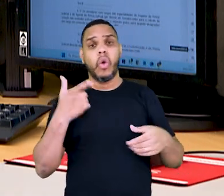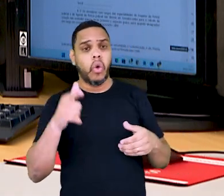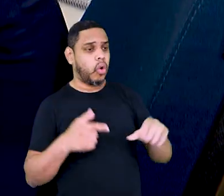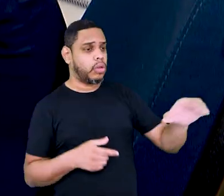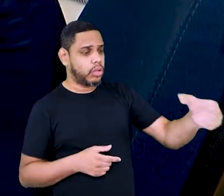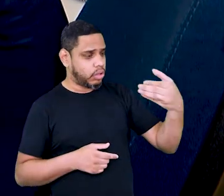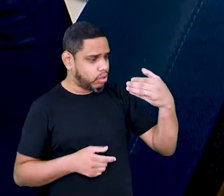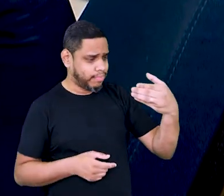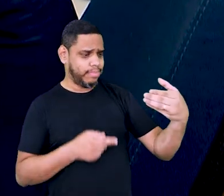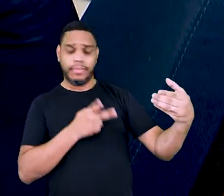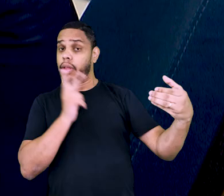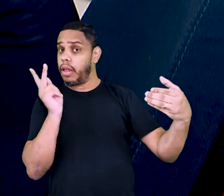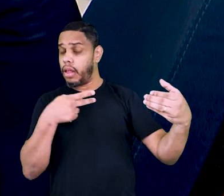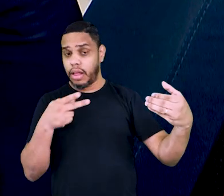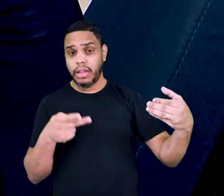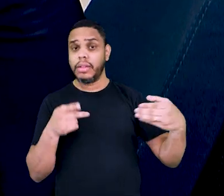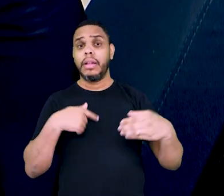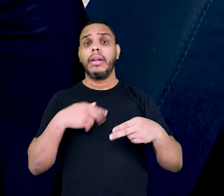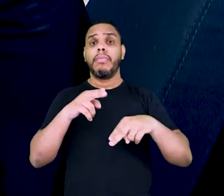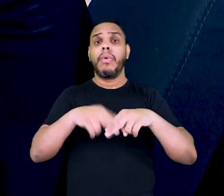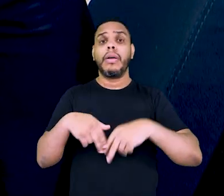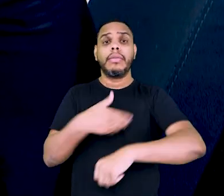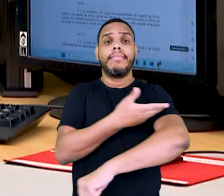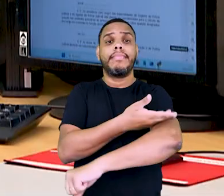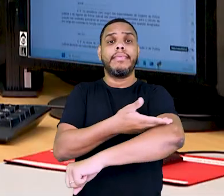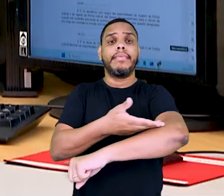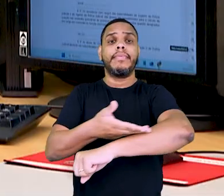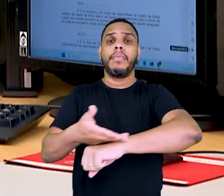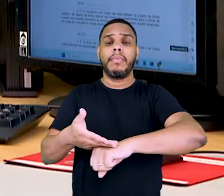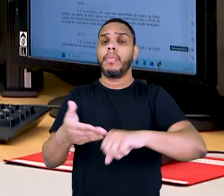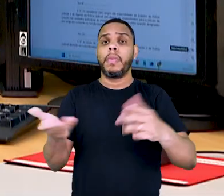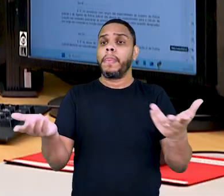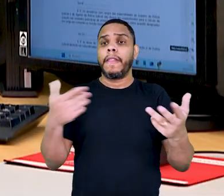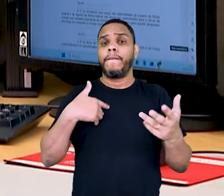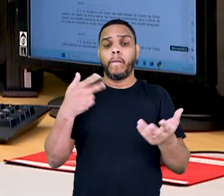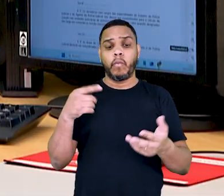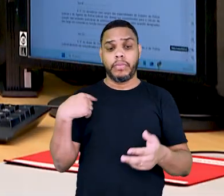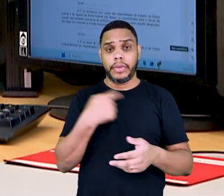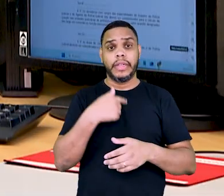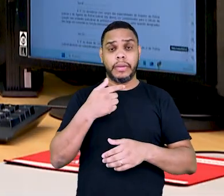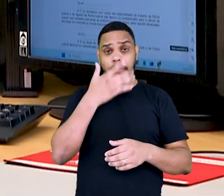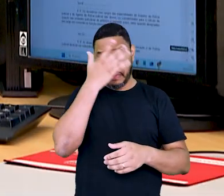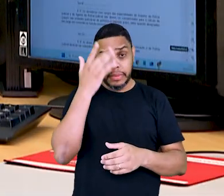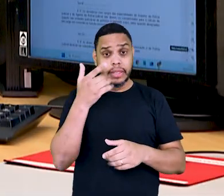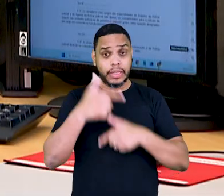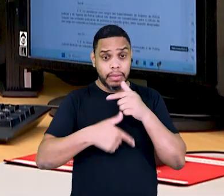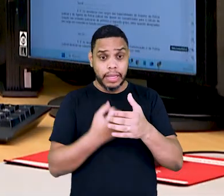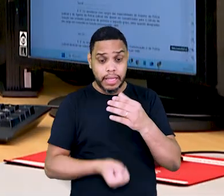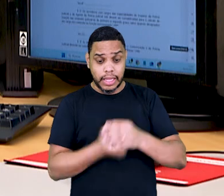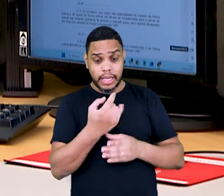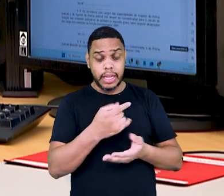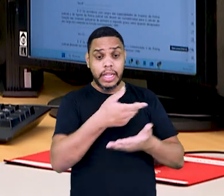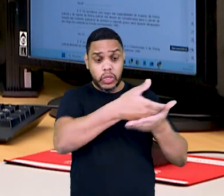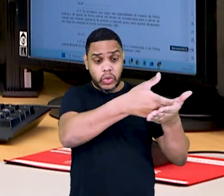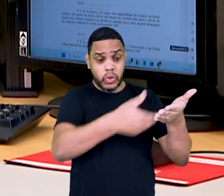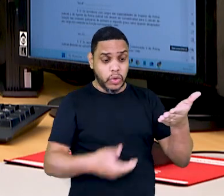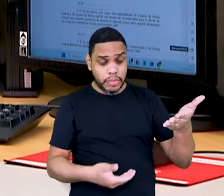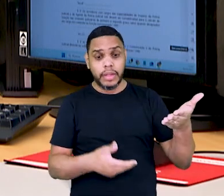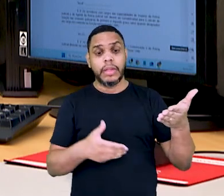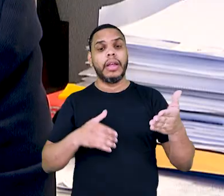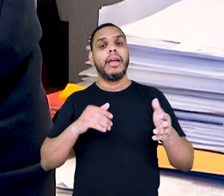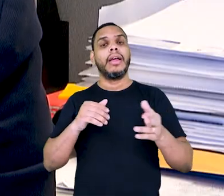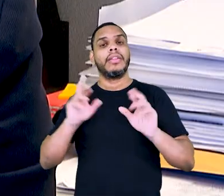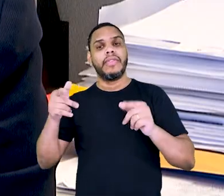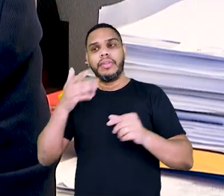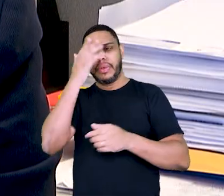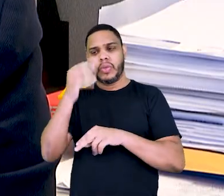E acaba que vira uma segunda natureza. A visão de quem está criando um documento é diferente da visão de quem vai revisar